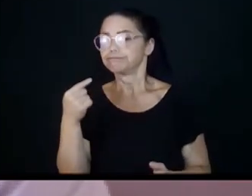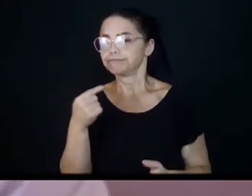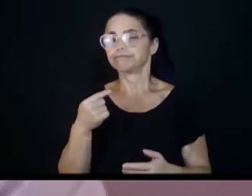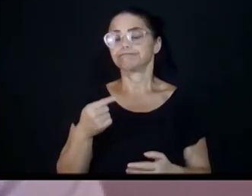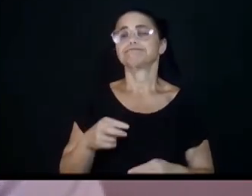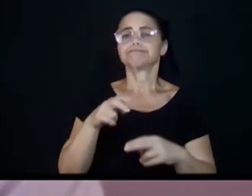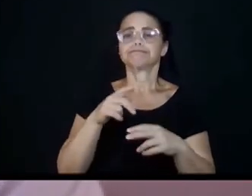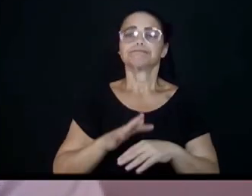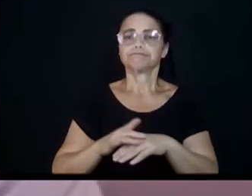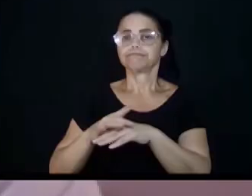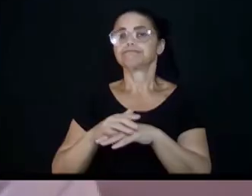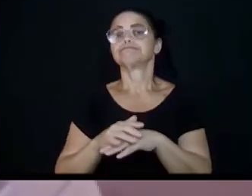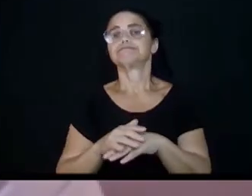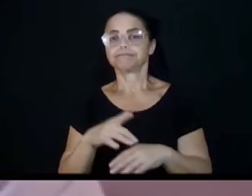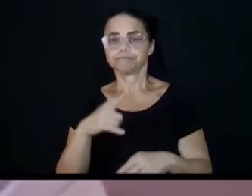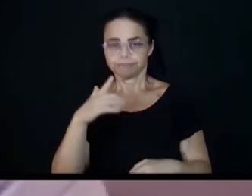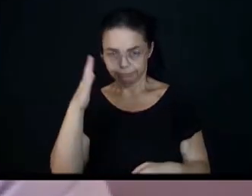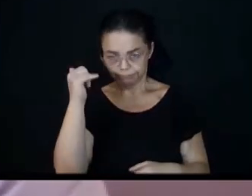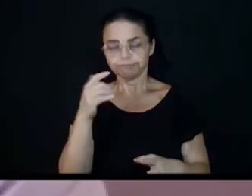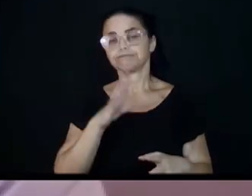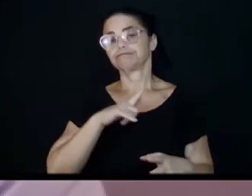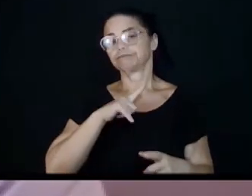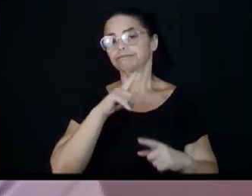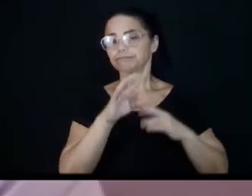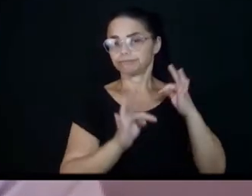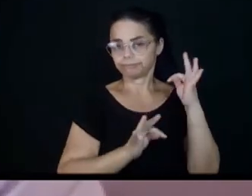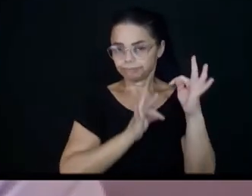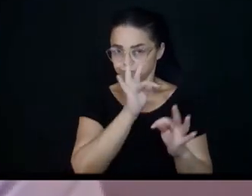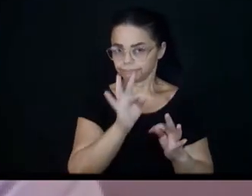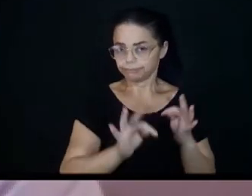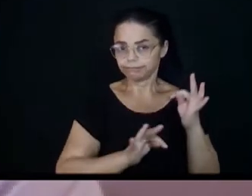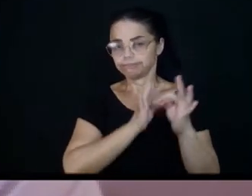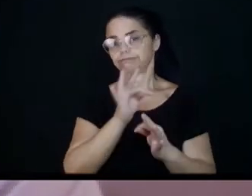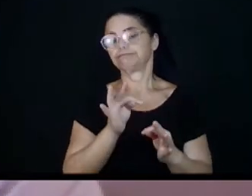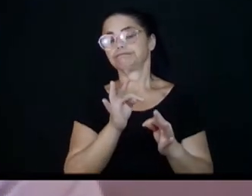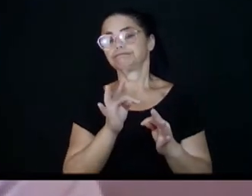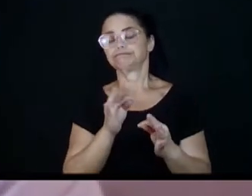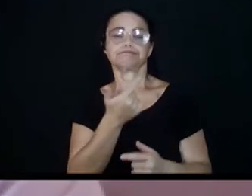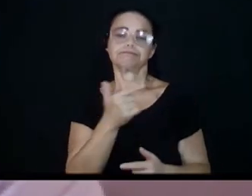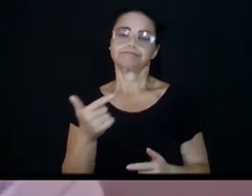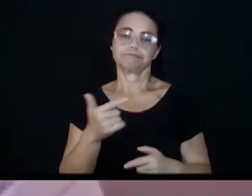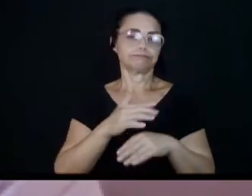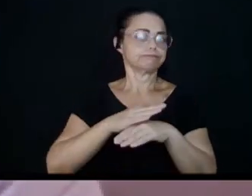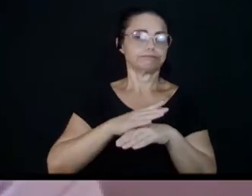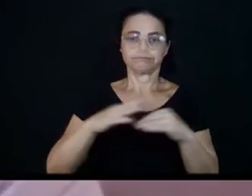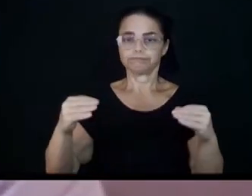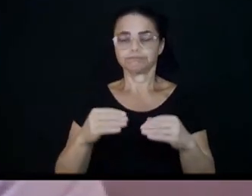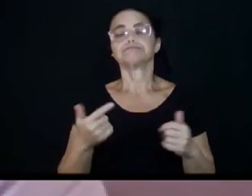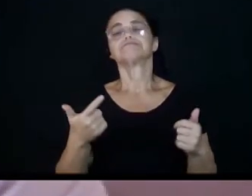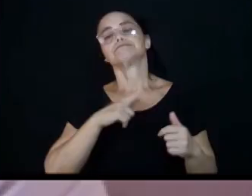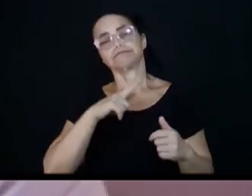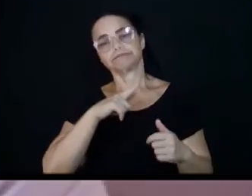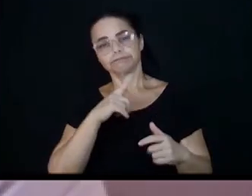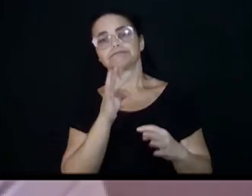sabe que tem tratamento, né? Pode não ter cura, mas tem tratamento, principalmente nessas